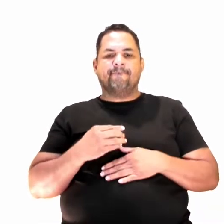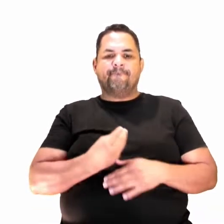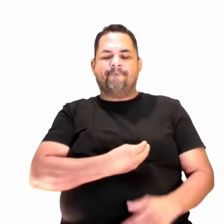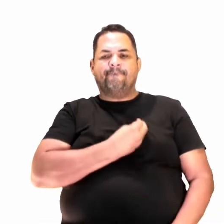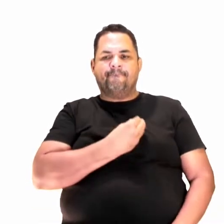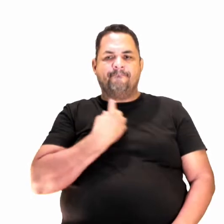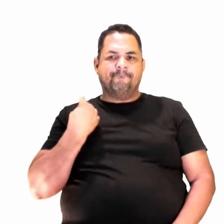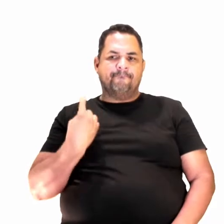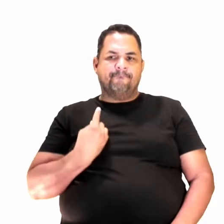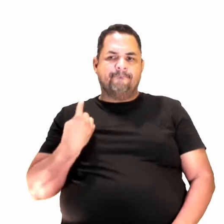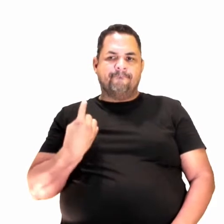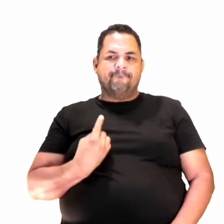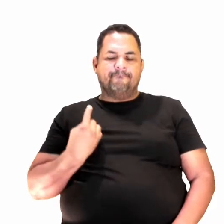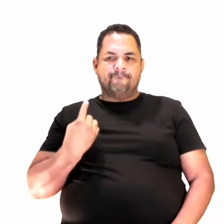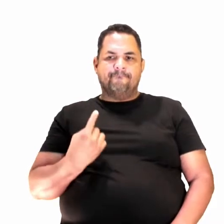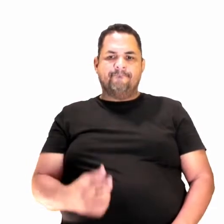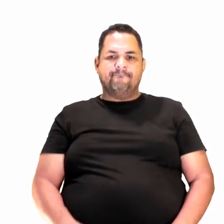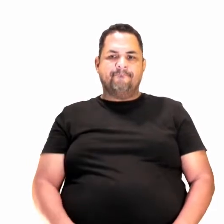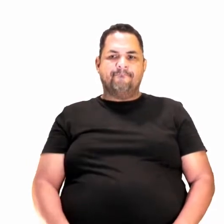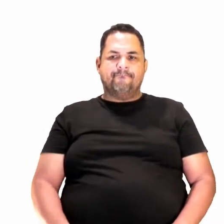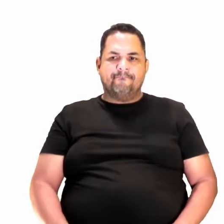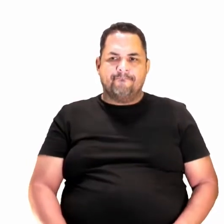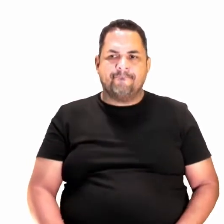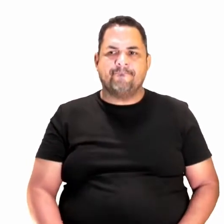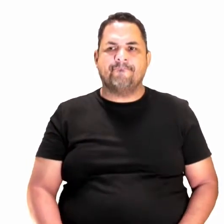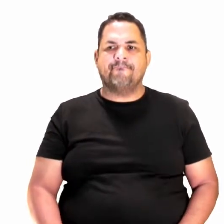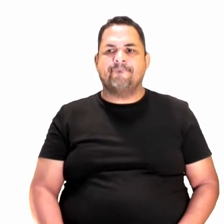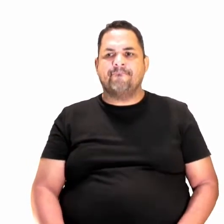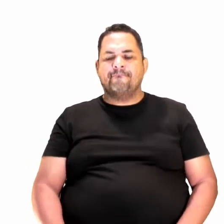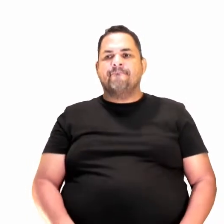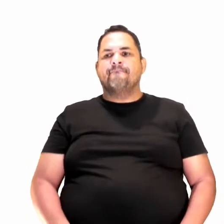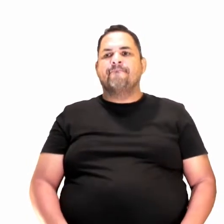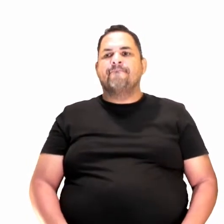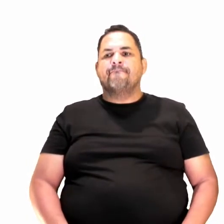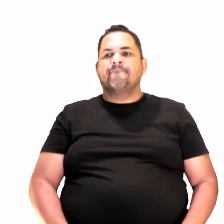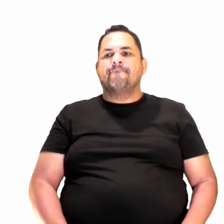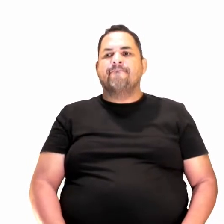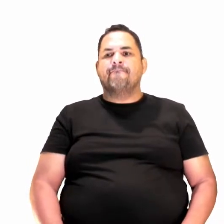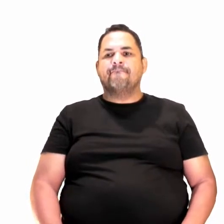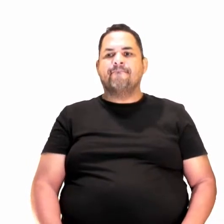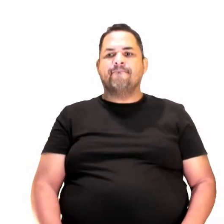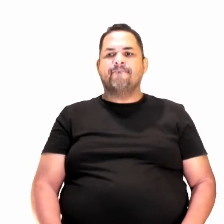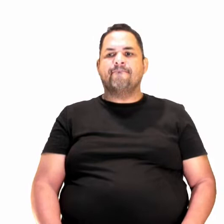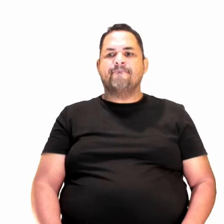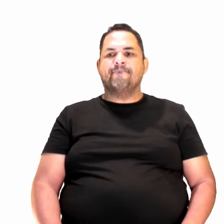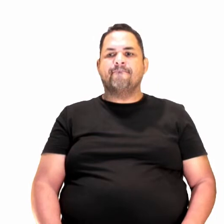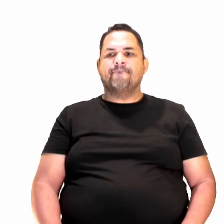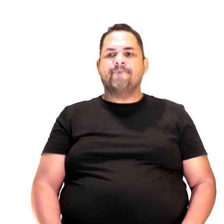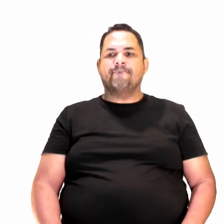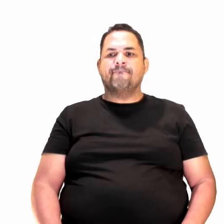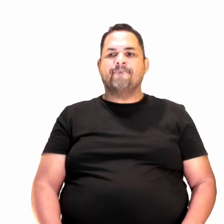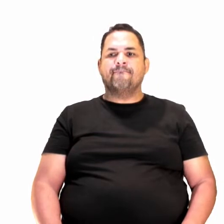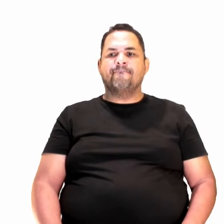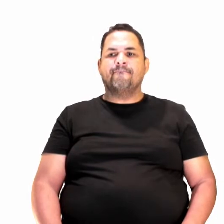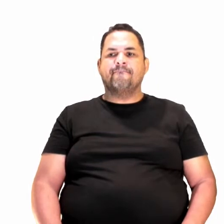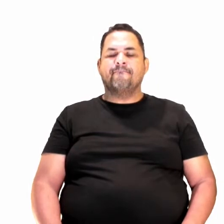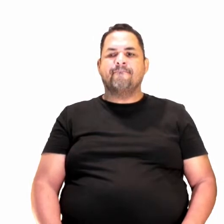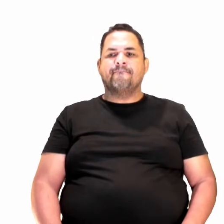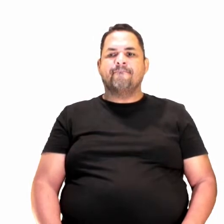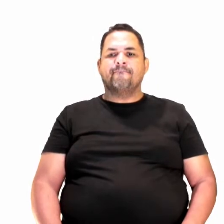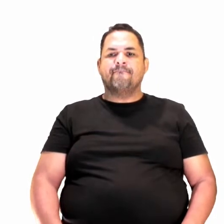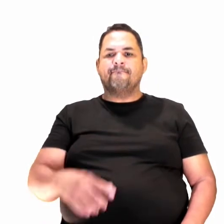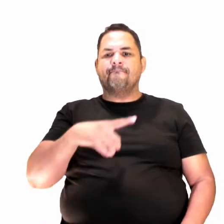tanto slim quanto outras também a gente vai descobrir já já. Hair, que é o tipo de cabelo, o tipo do seu fio, como é